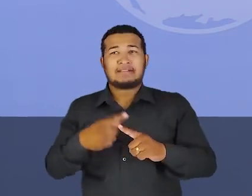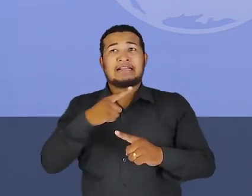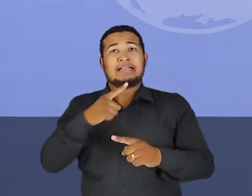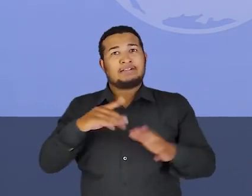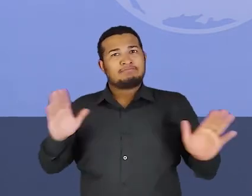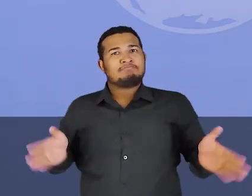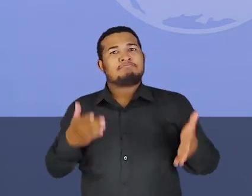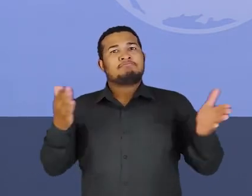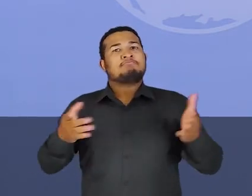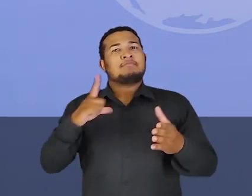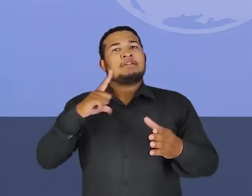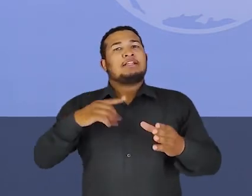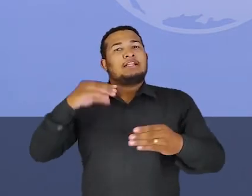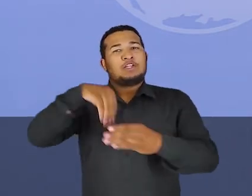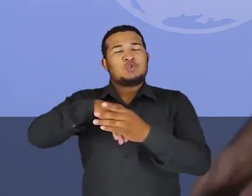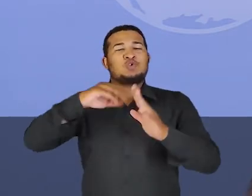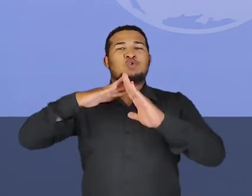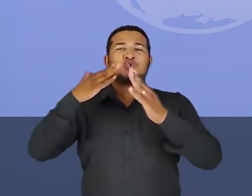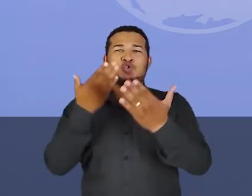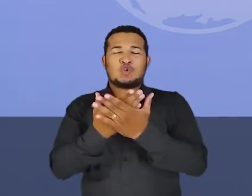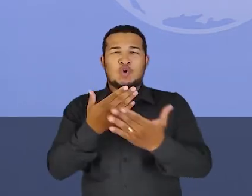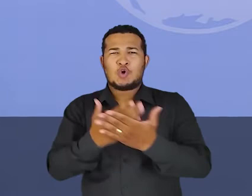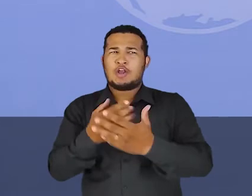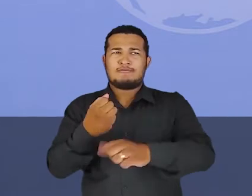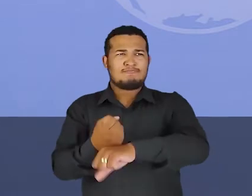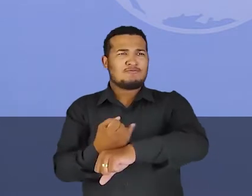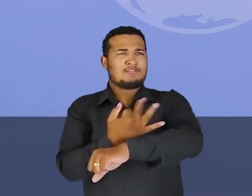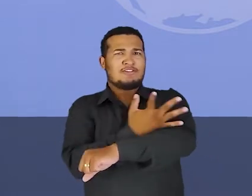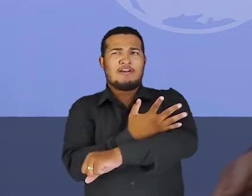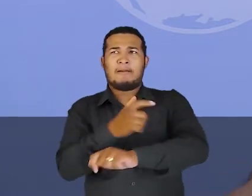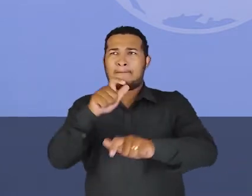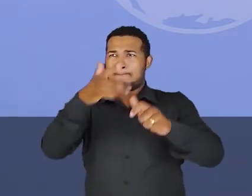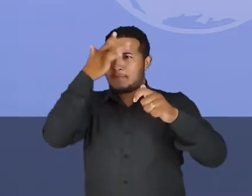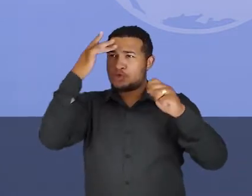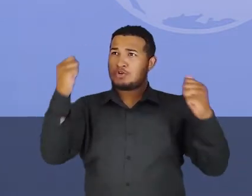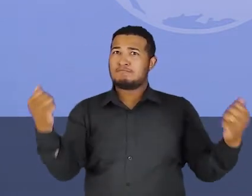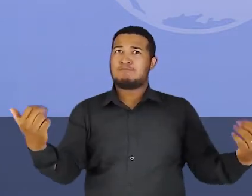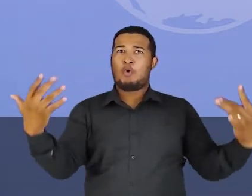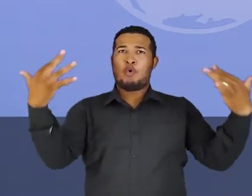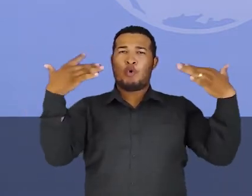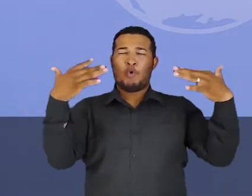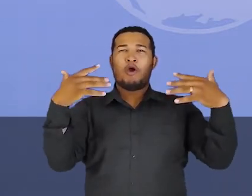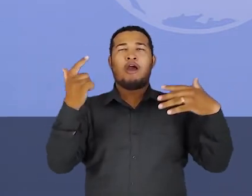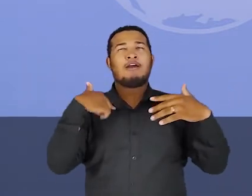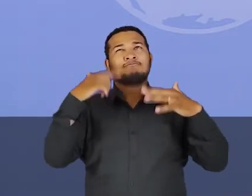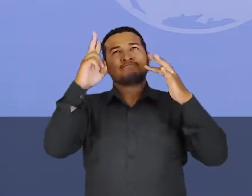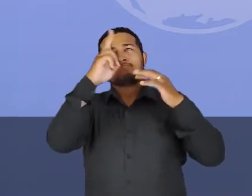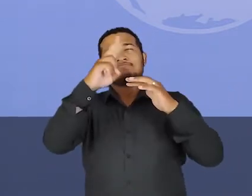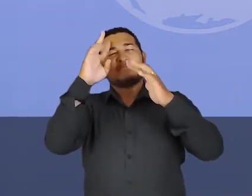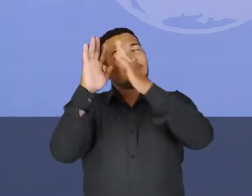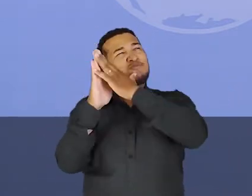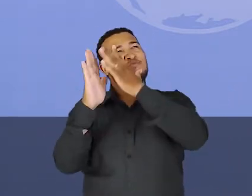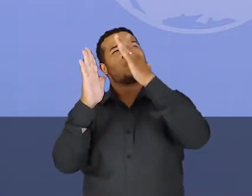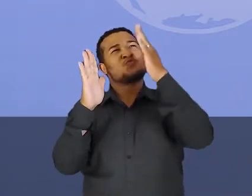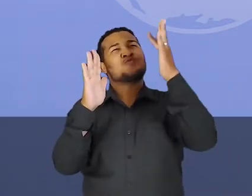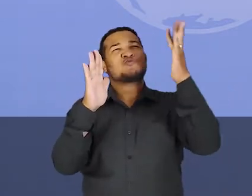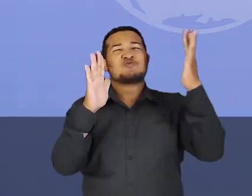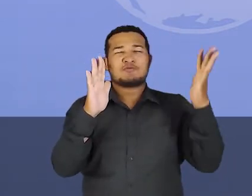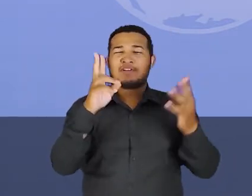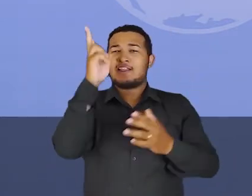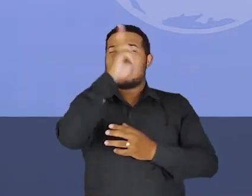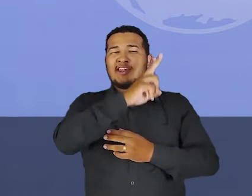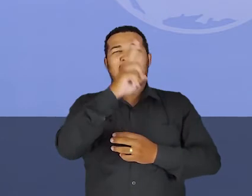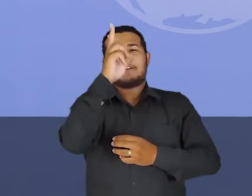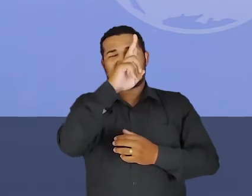promovidas, nas escolas, tanta emoção, a torcida, passou um filme agora pela minha cabeça, observando, vivenciando,